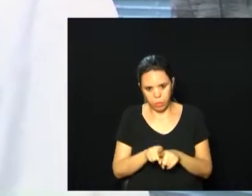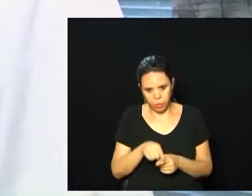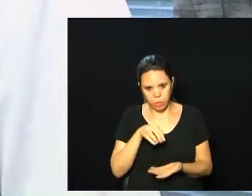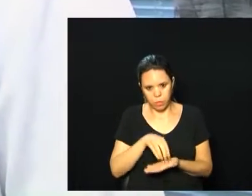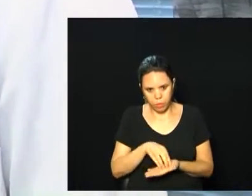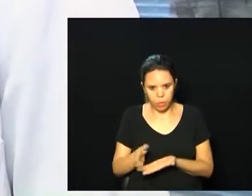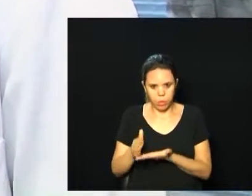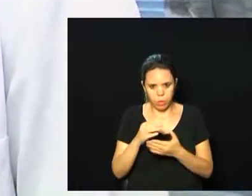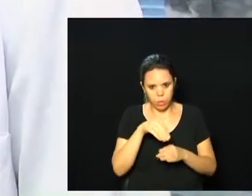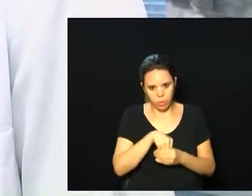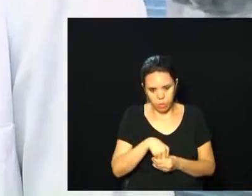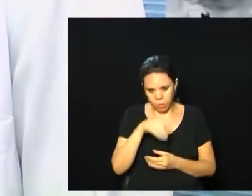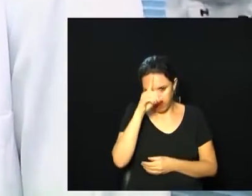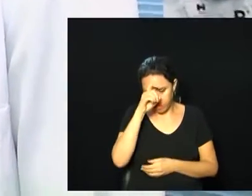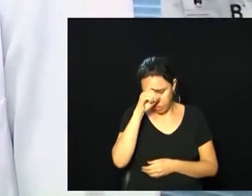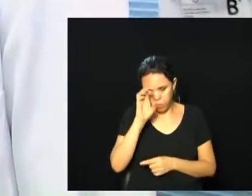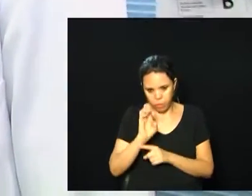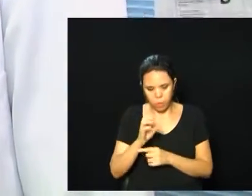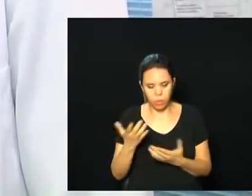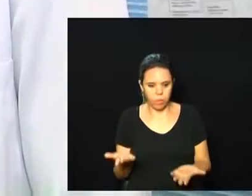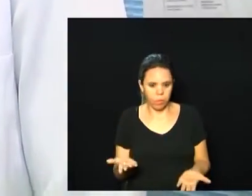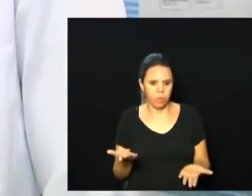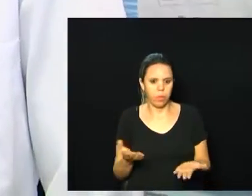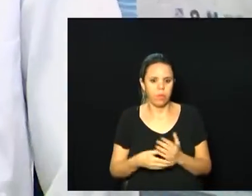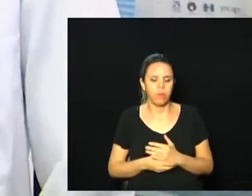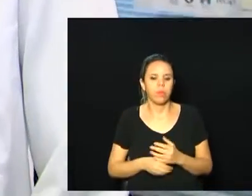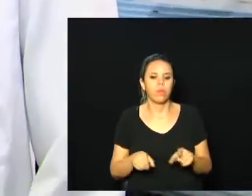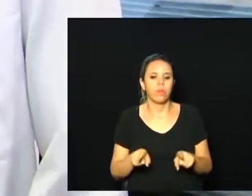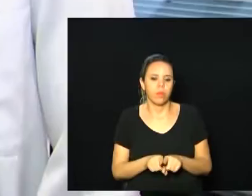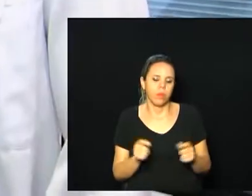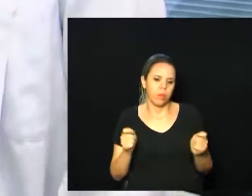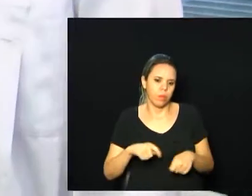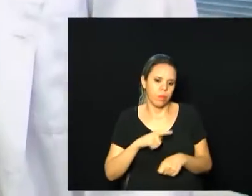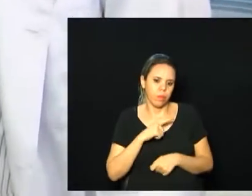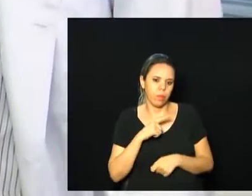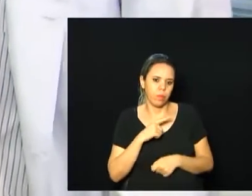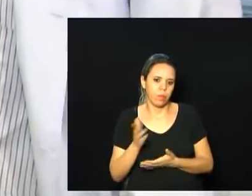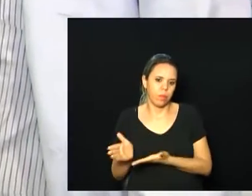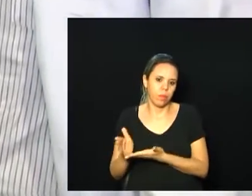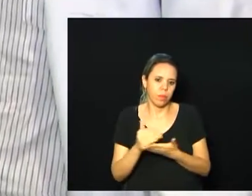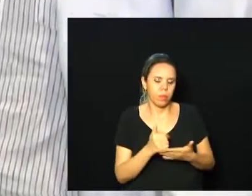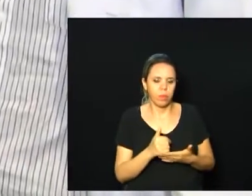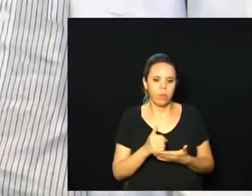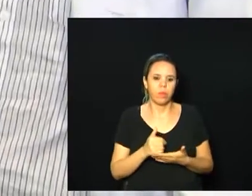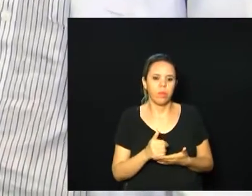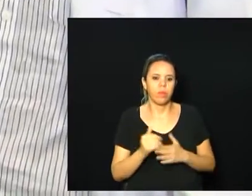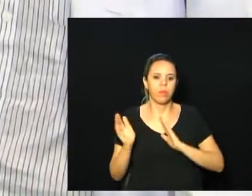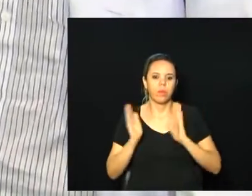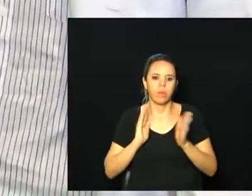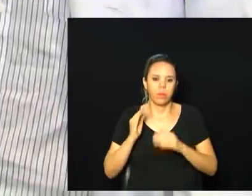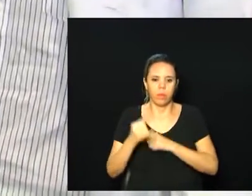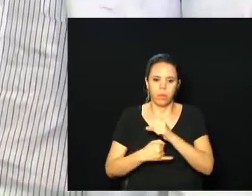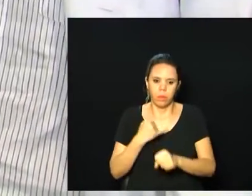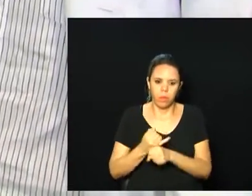de coleta dentro do Hospital Estadual de Sumaré. E a gente também tem a possibilidade das coletas itinerantes, né? Então, no